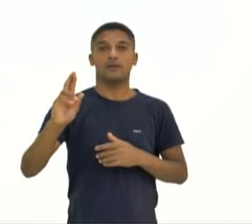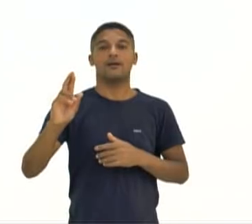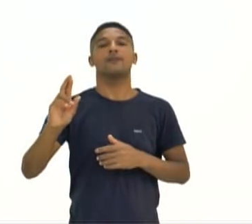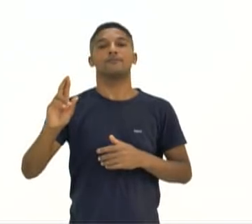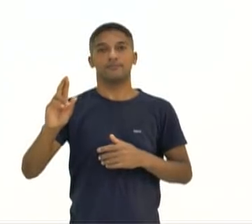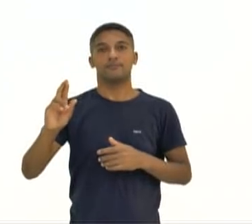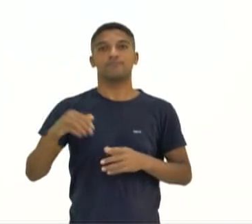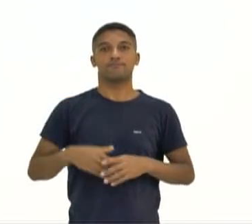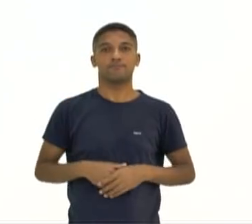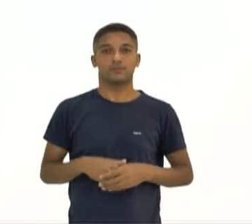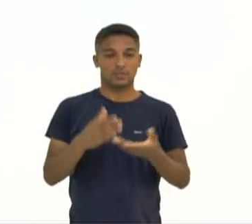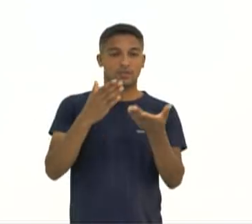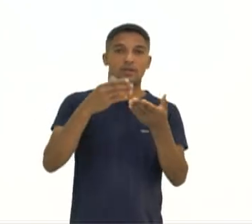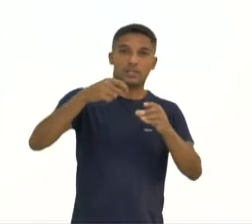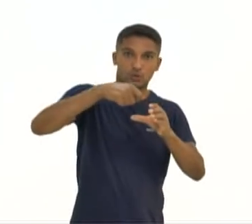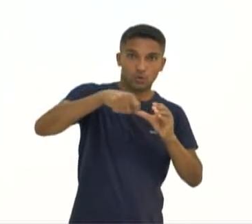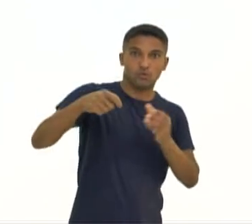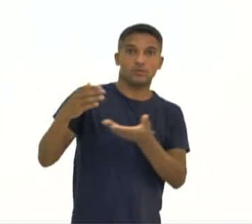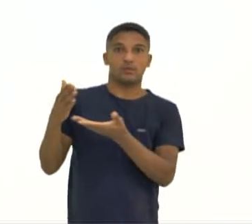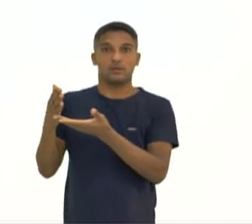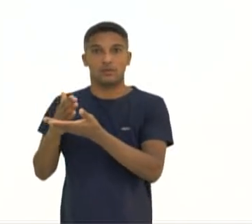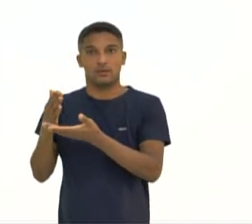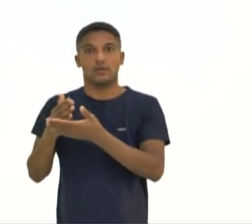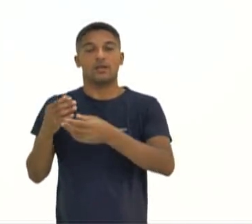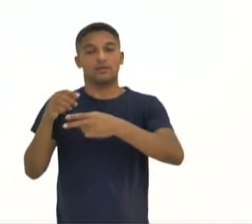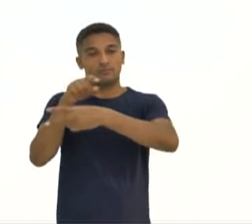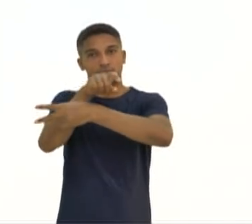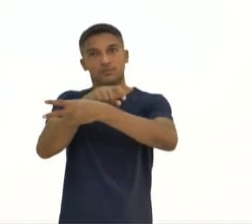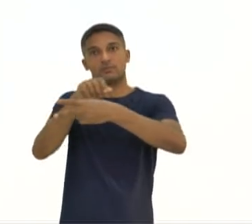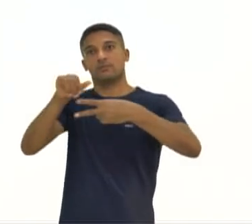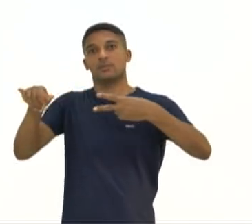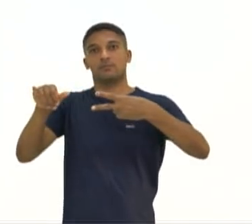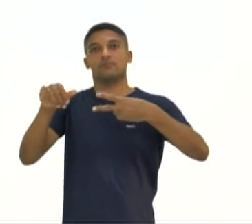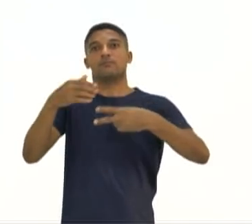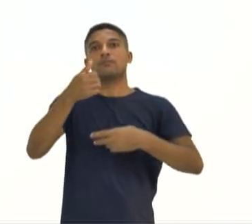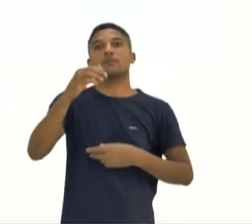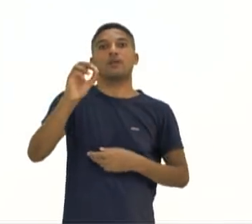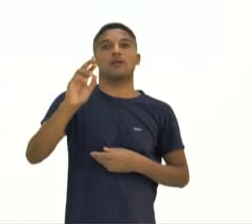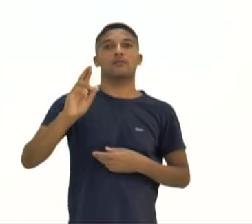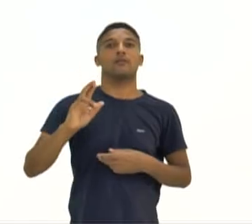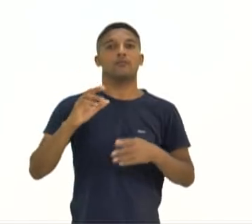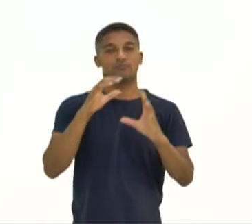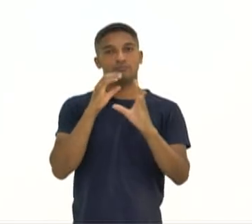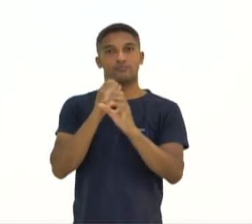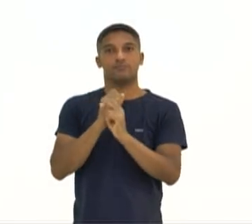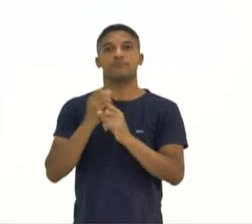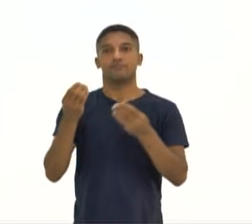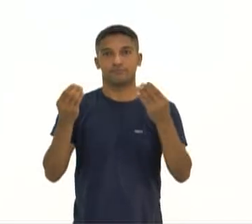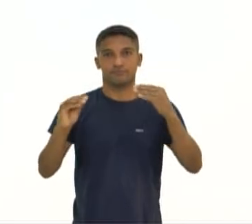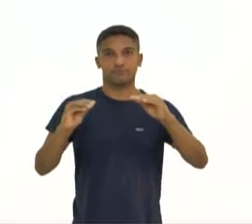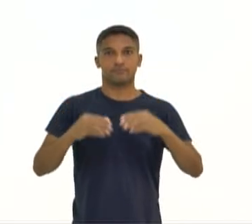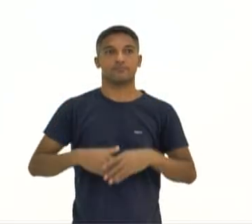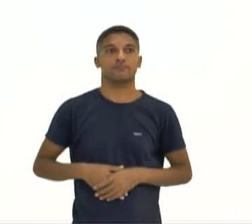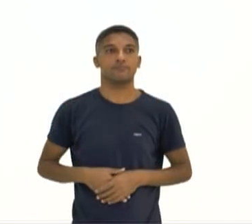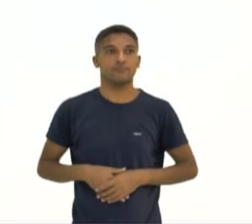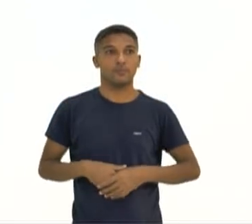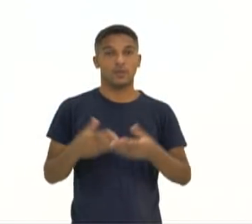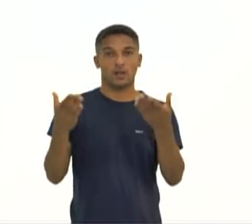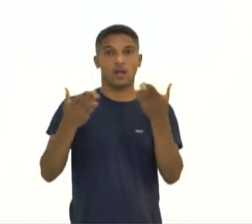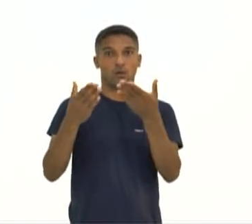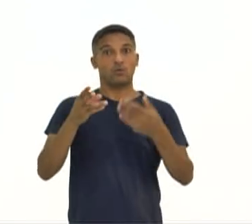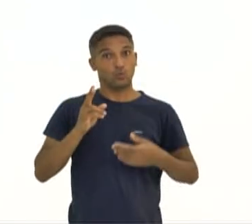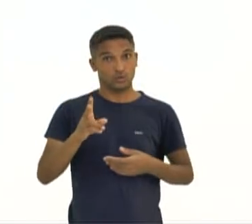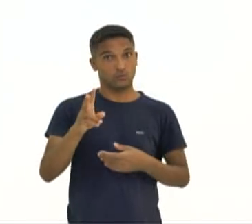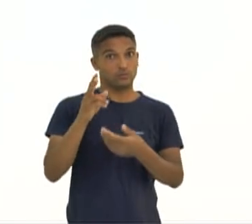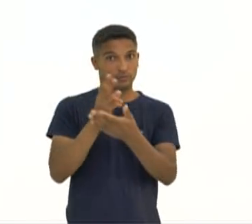a 10. E agora aqui o outro exercício. Vamos continuando dando sequência a esse mesmo